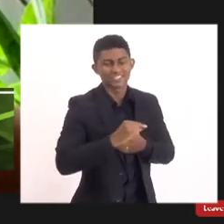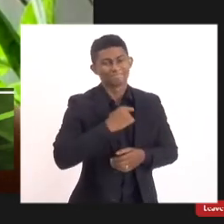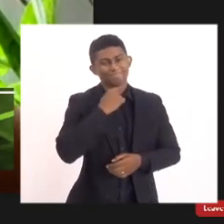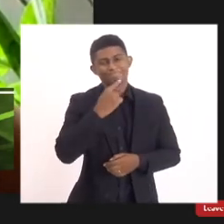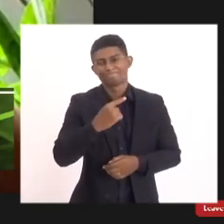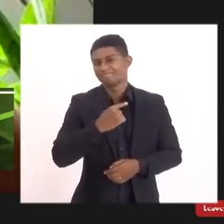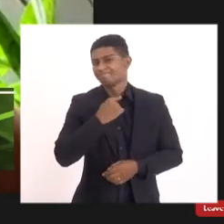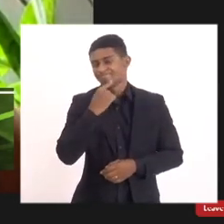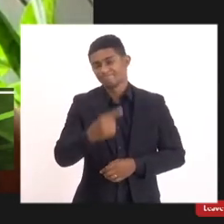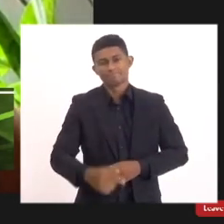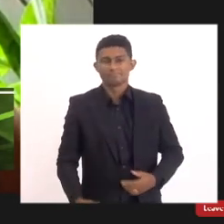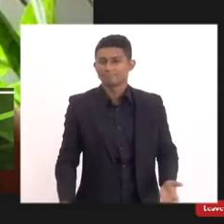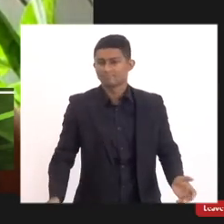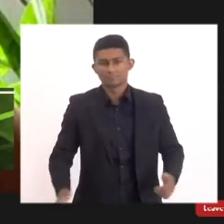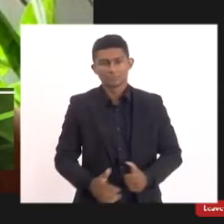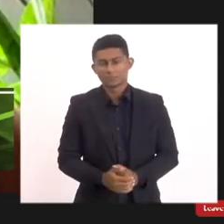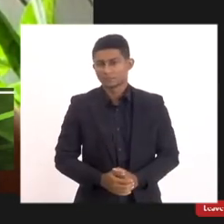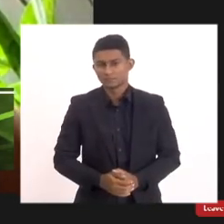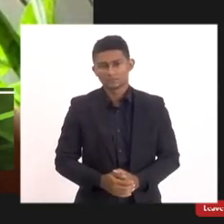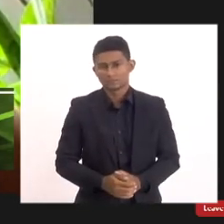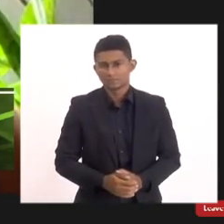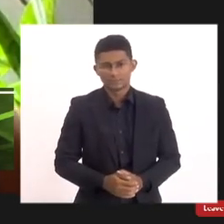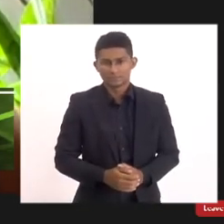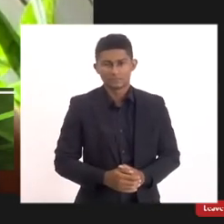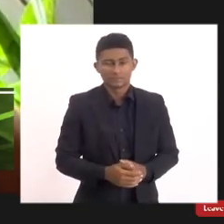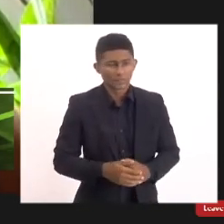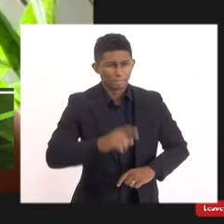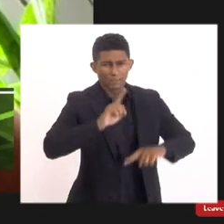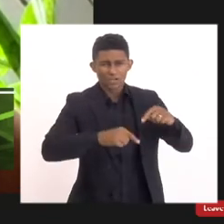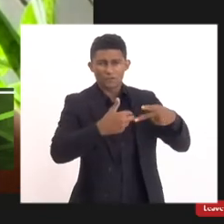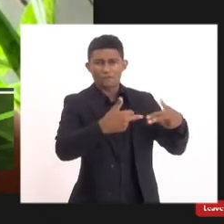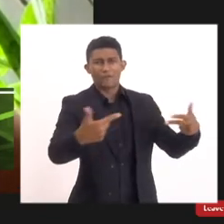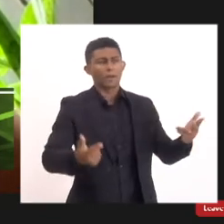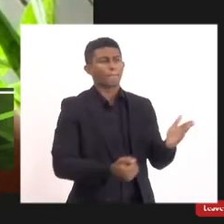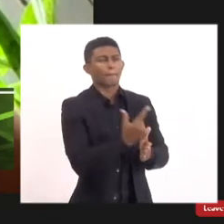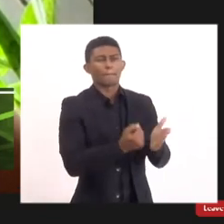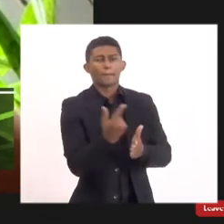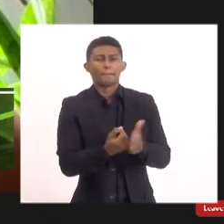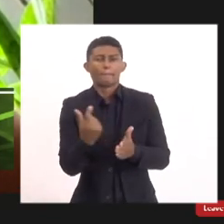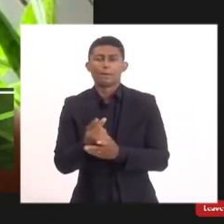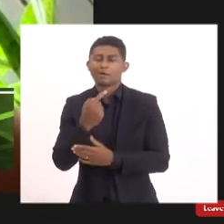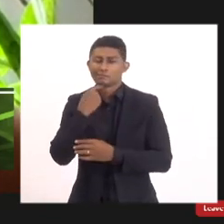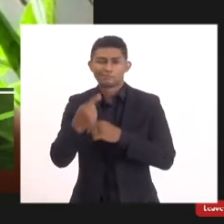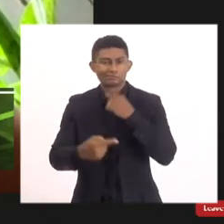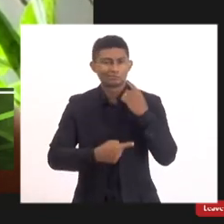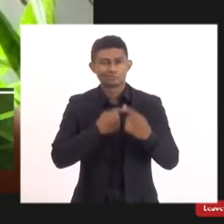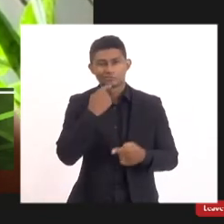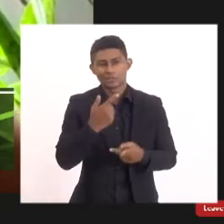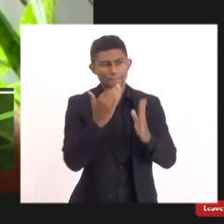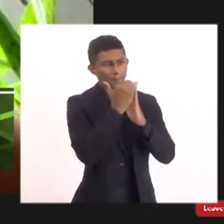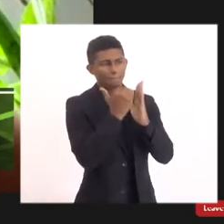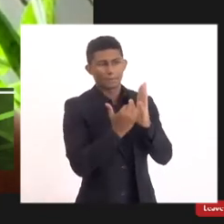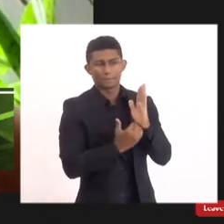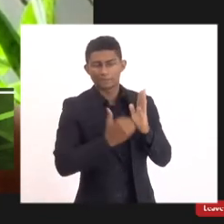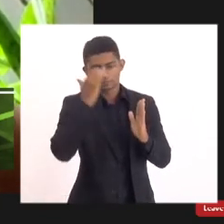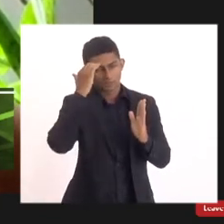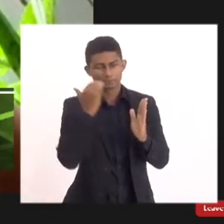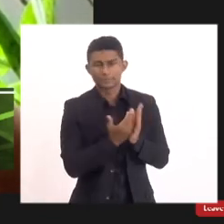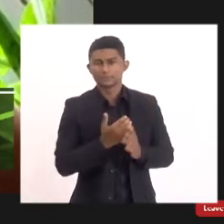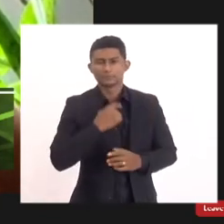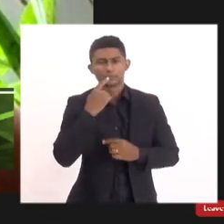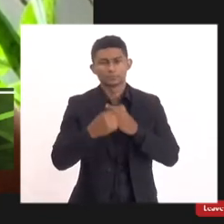possível a aquisição de material para os protocolos, né? Para atender ao